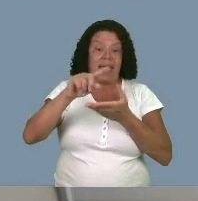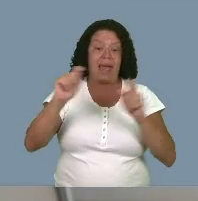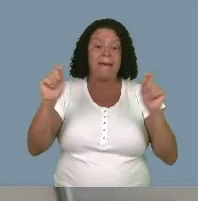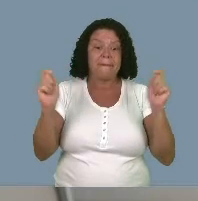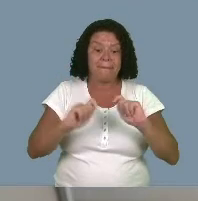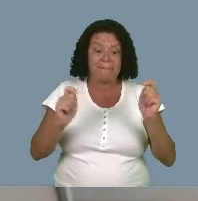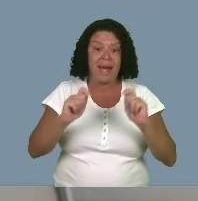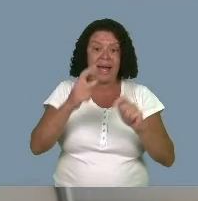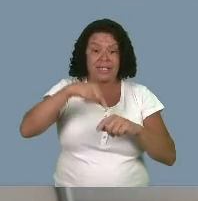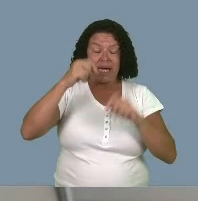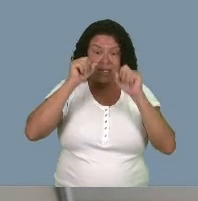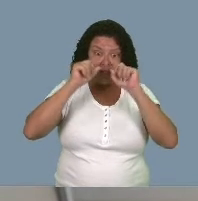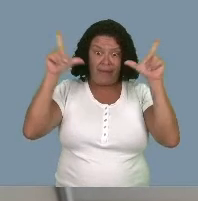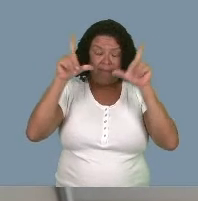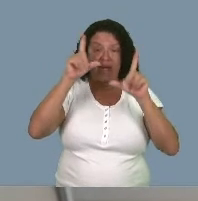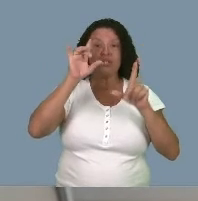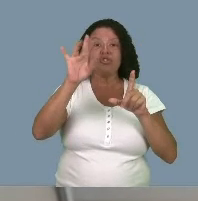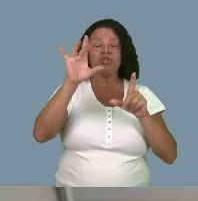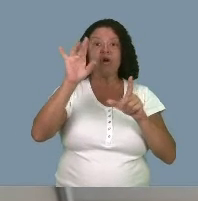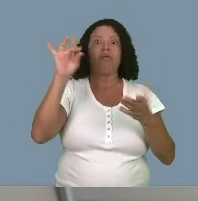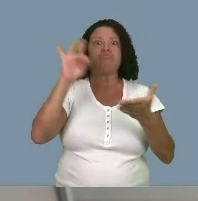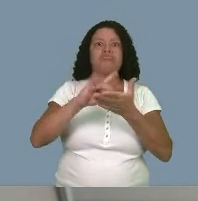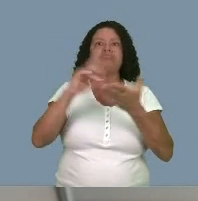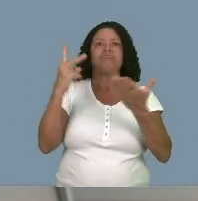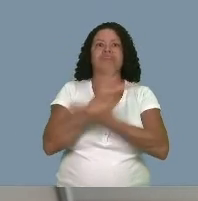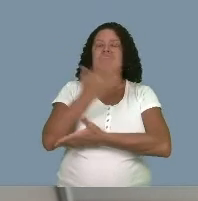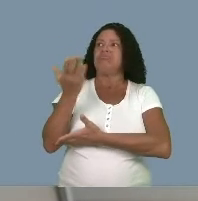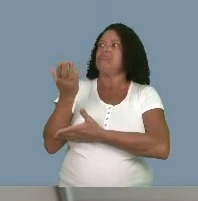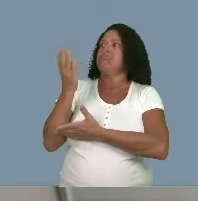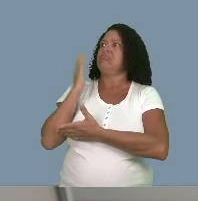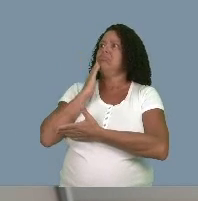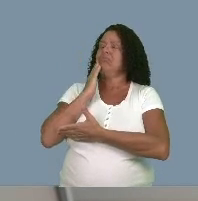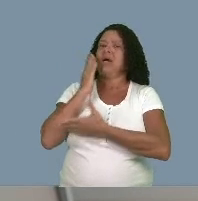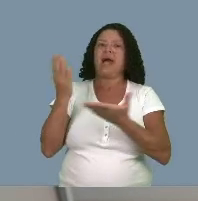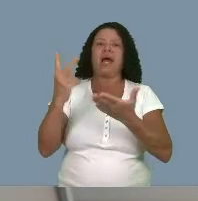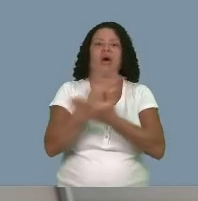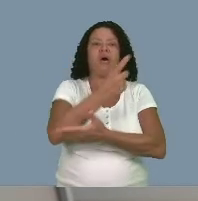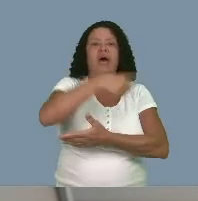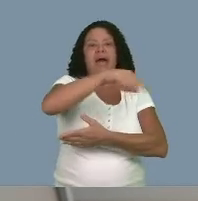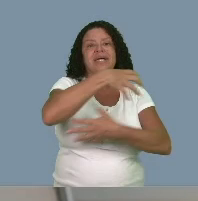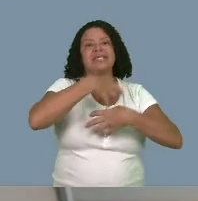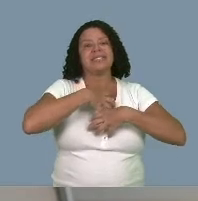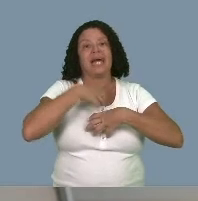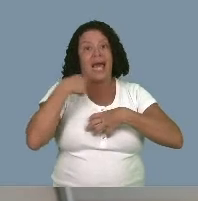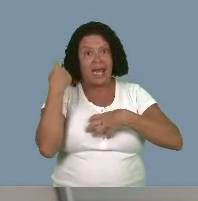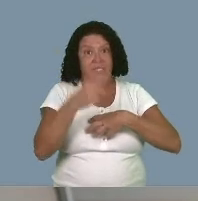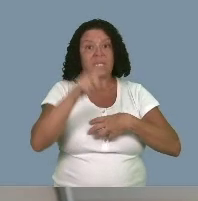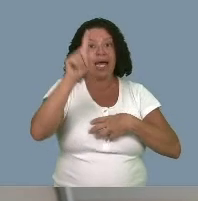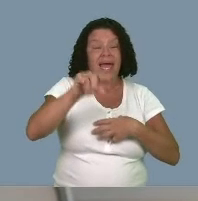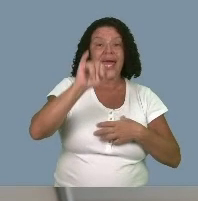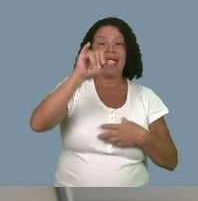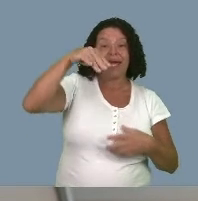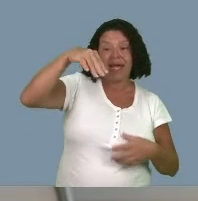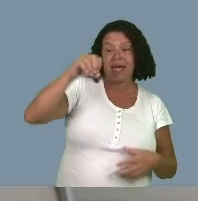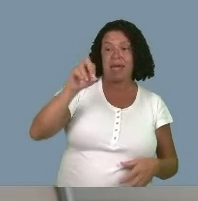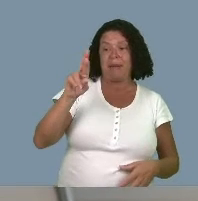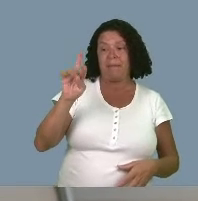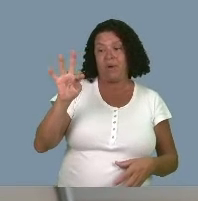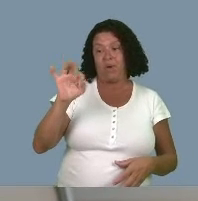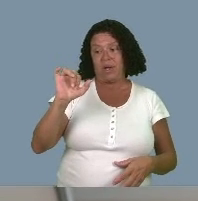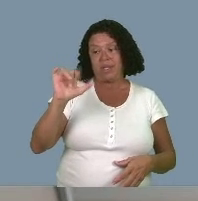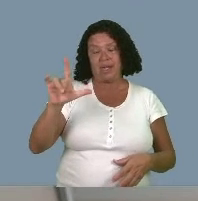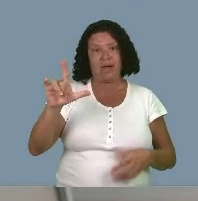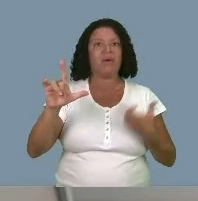nos despertar para a realidade que temos de um ser imortal. Quantas